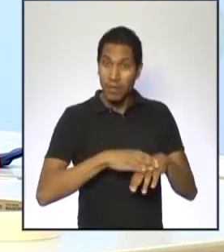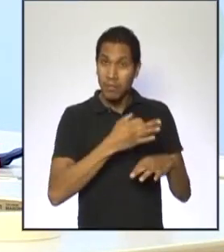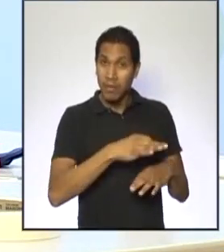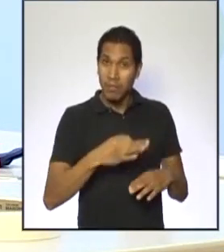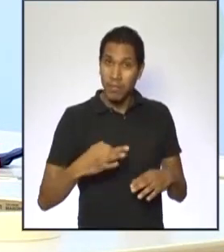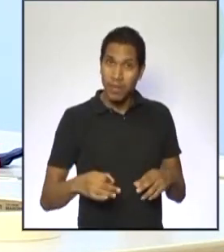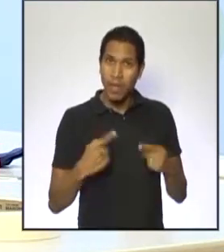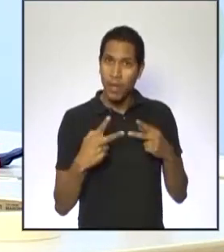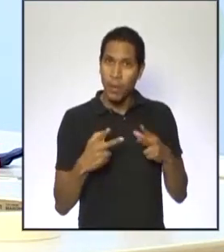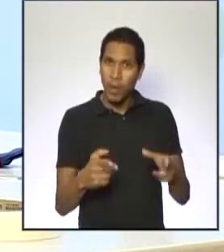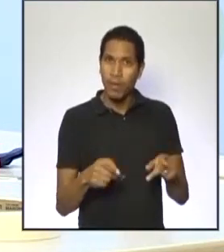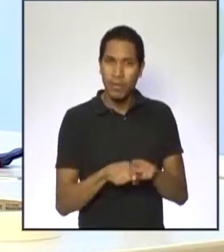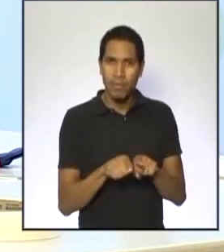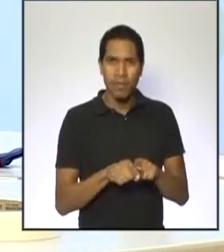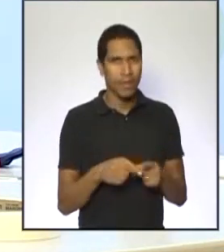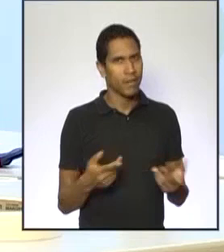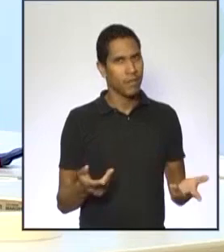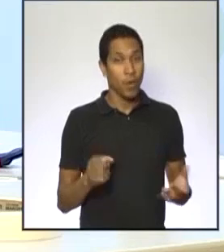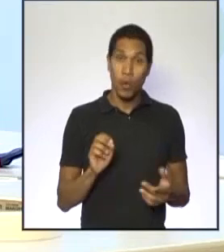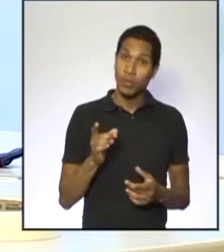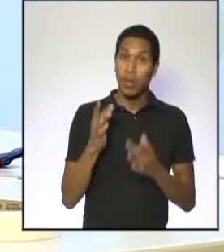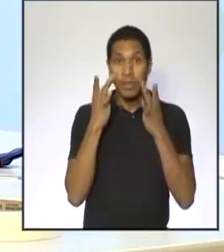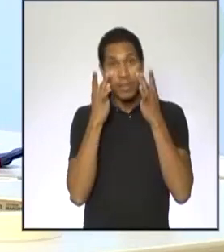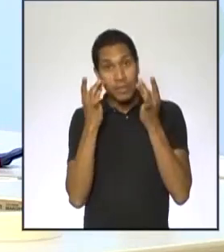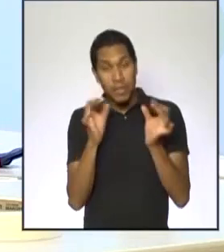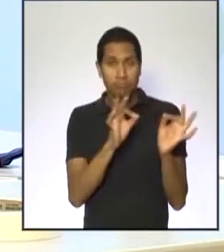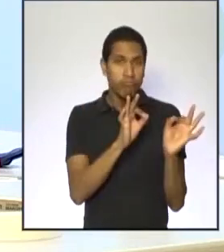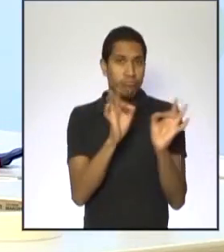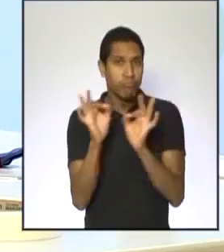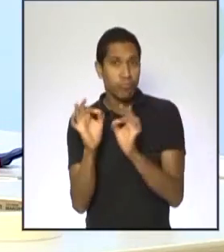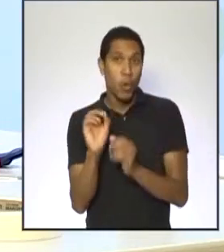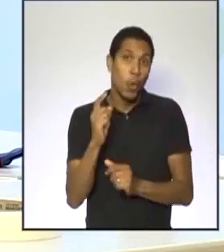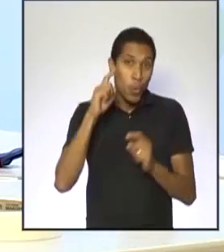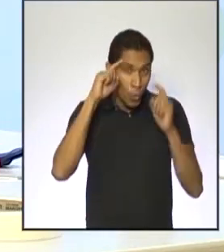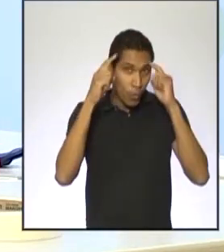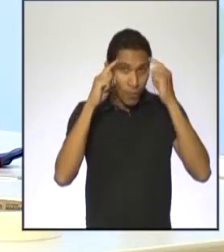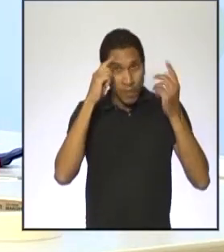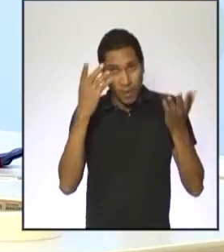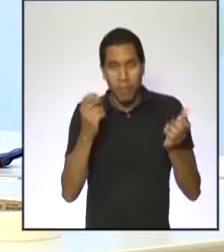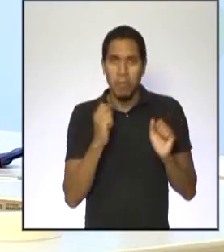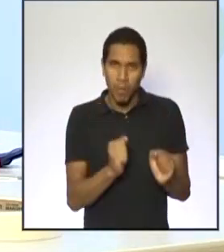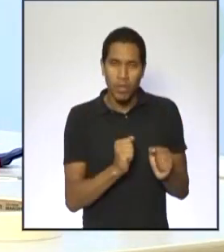eu vou fazendo, ou se estão prestando atenção, se tem dúvidas.